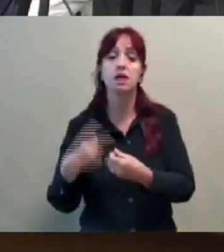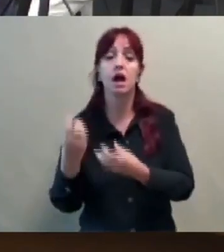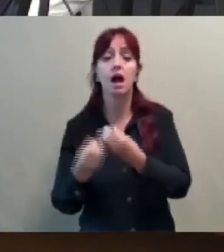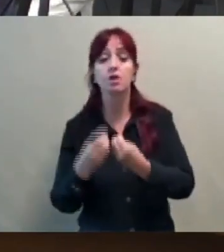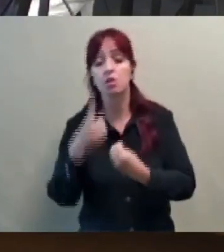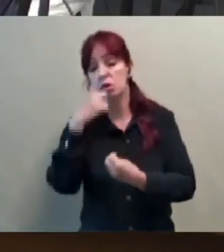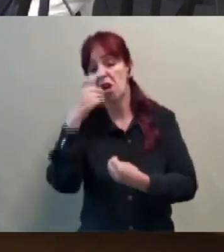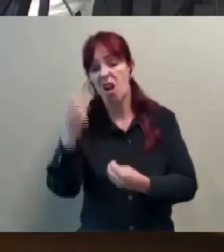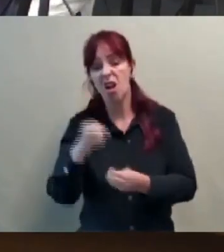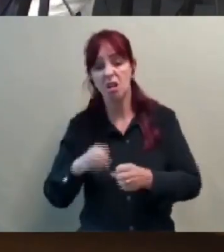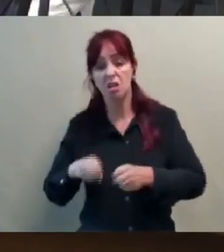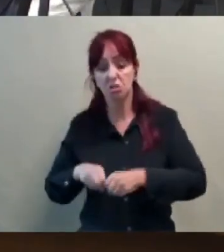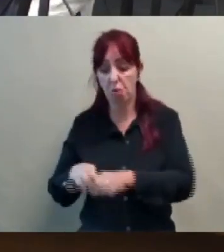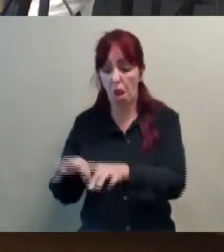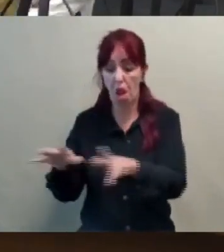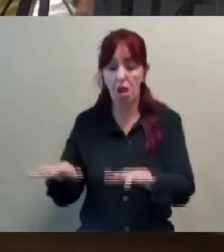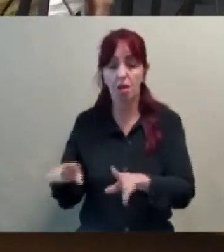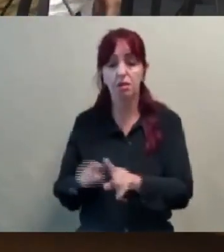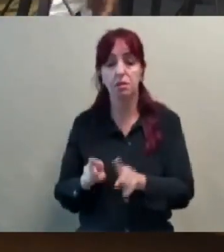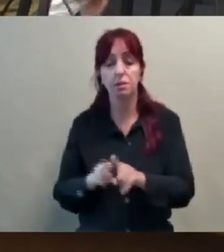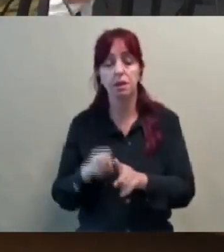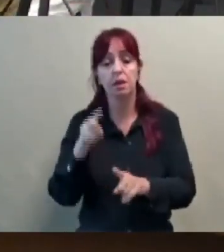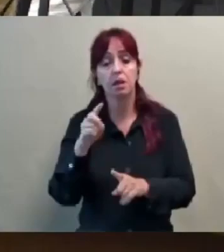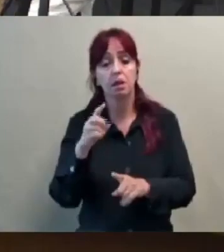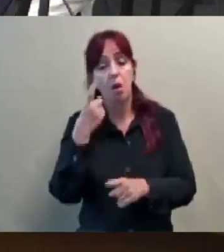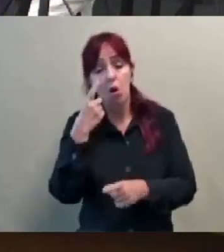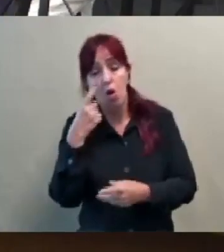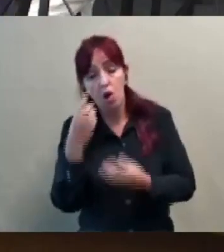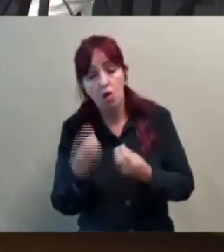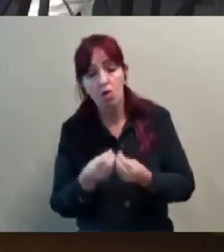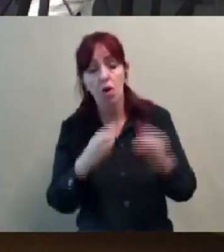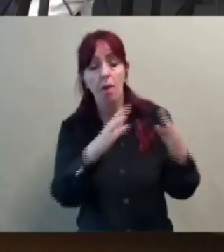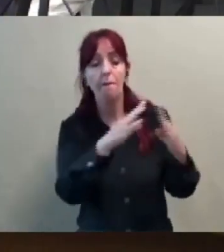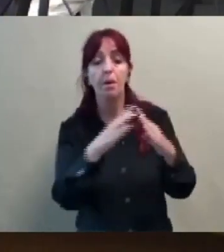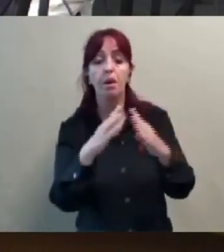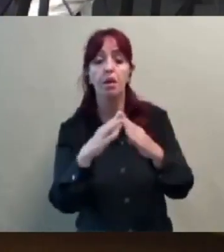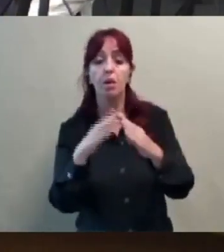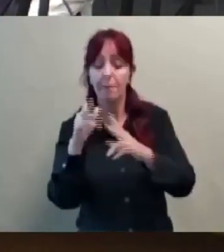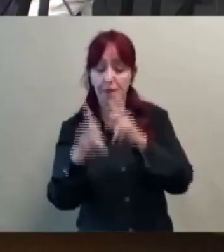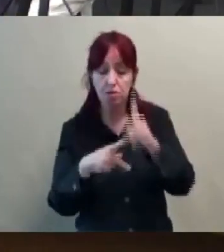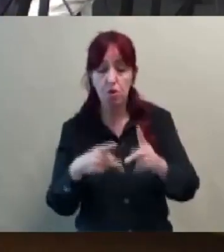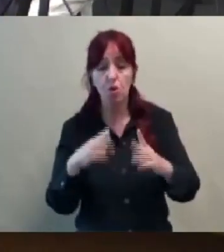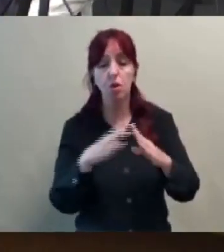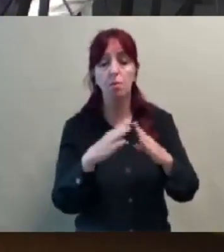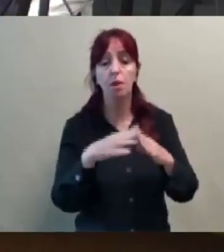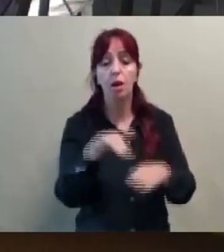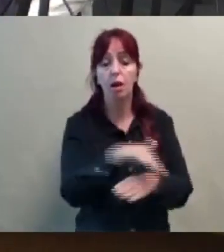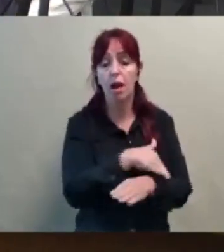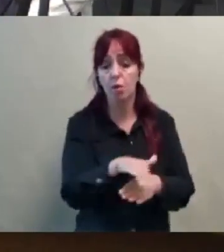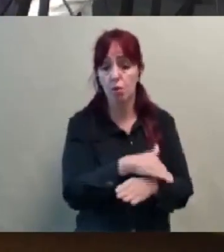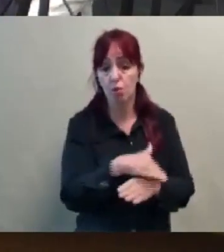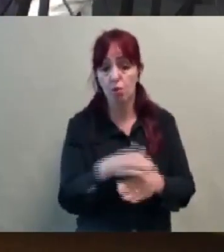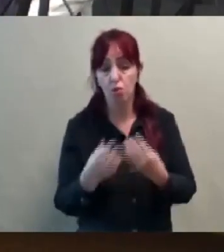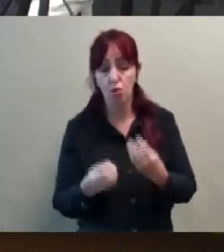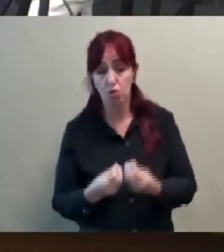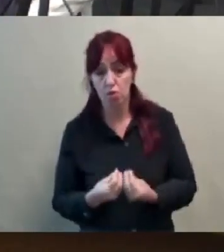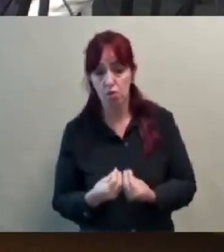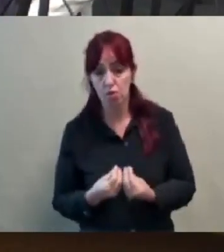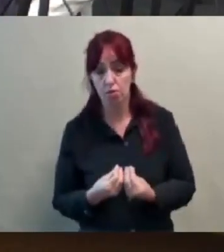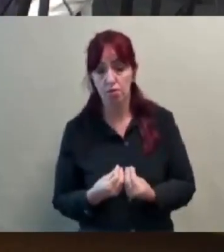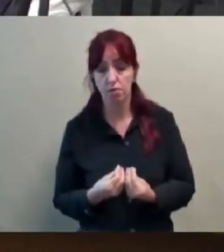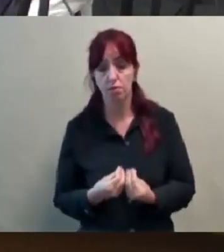jogado. Olha pela cidade, moradores de rua. A questão dos fios e cabos partidos eu nem falo mais,